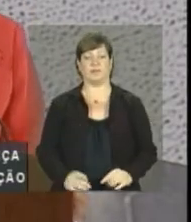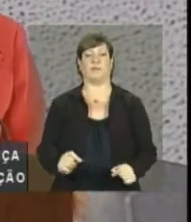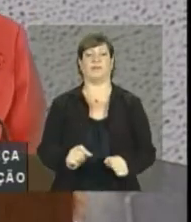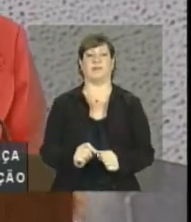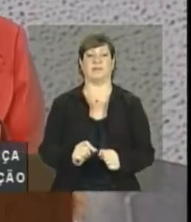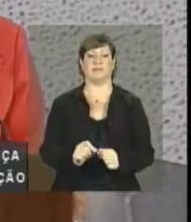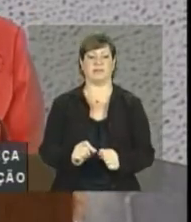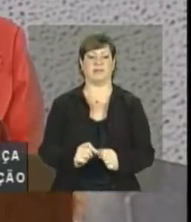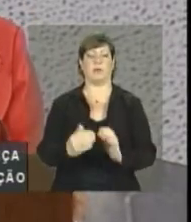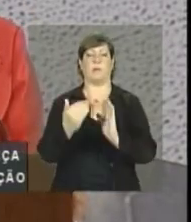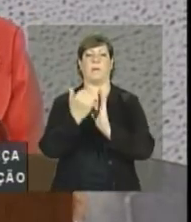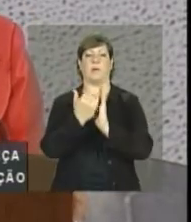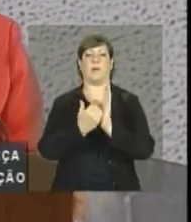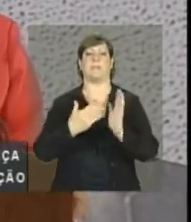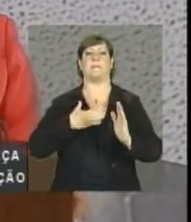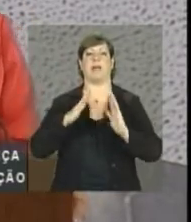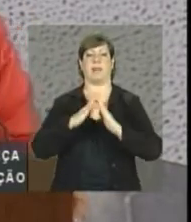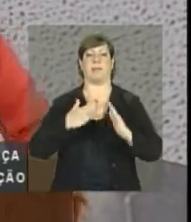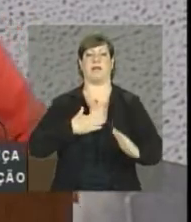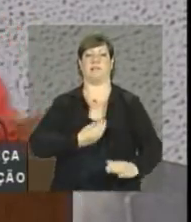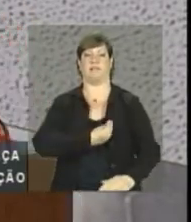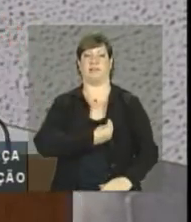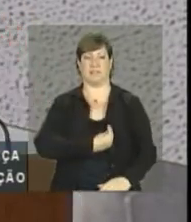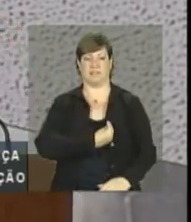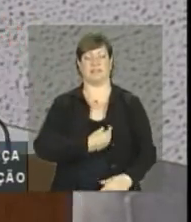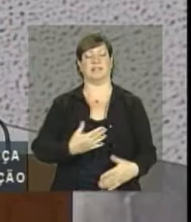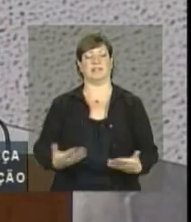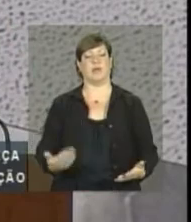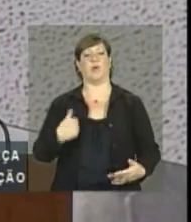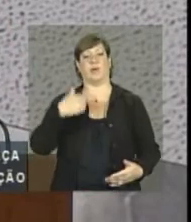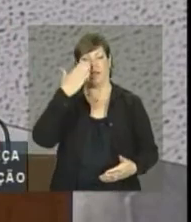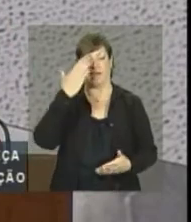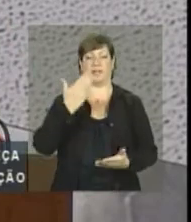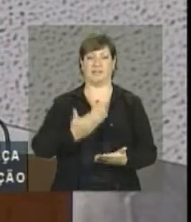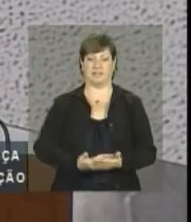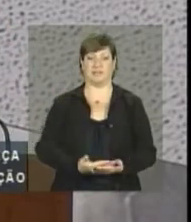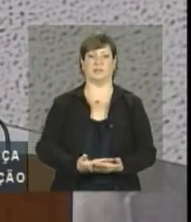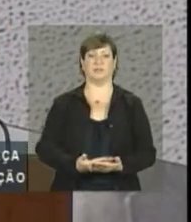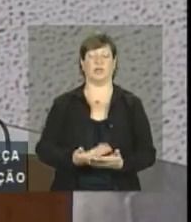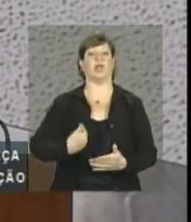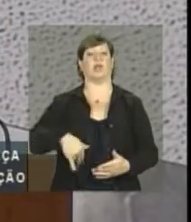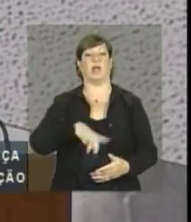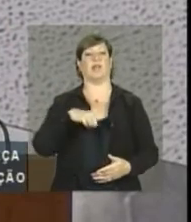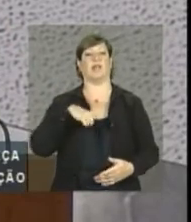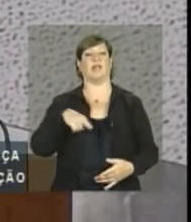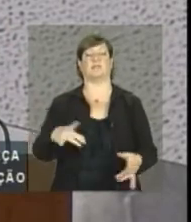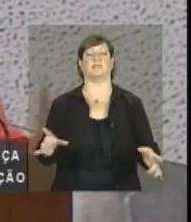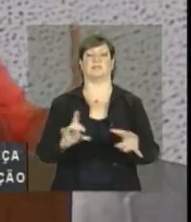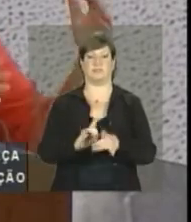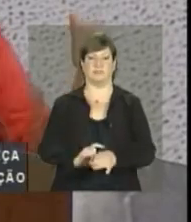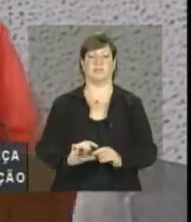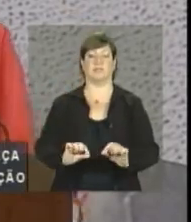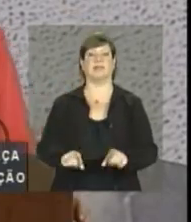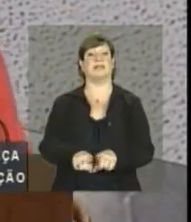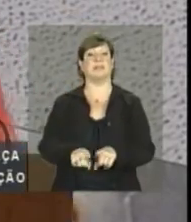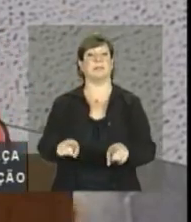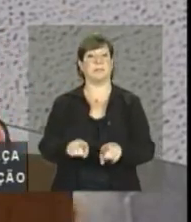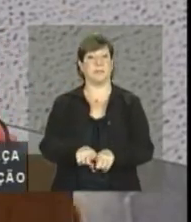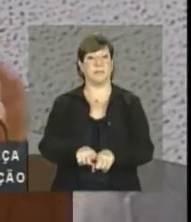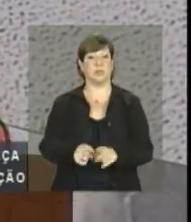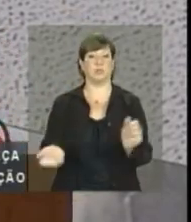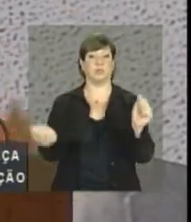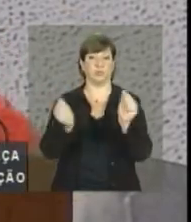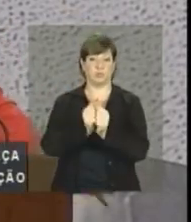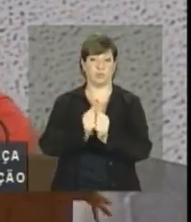o programa Minha Casa Minha Vida. Eu acredito que nós temos, então, essa confluência. E do lado do